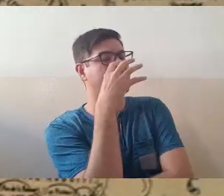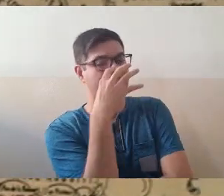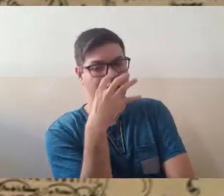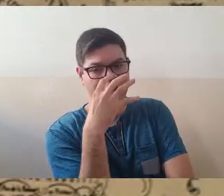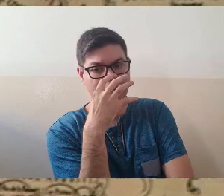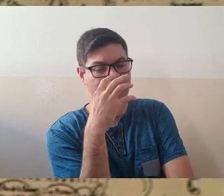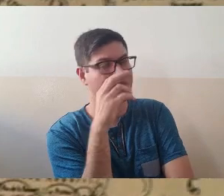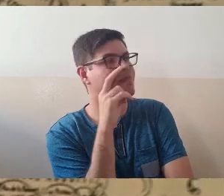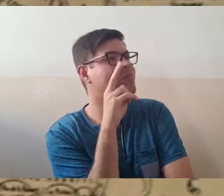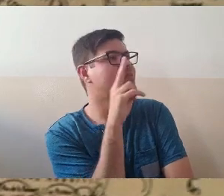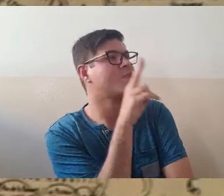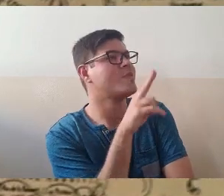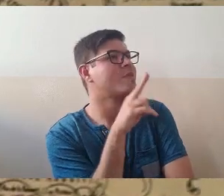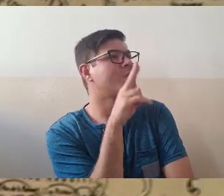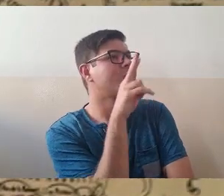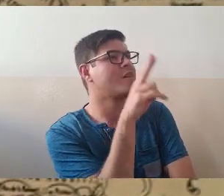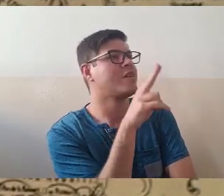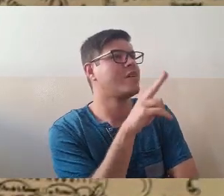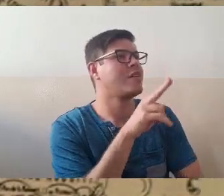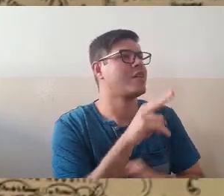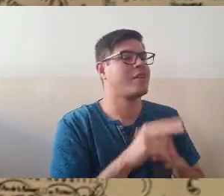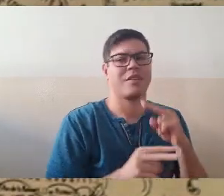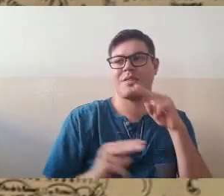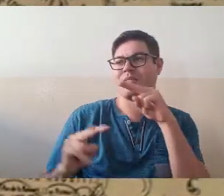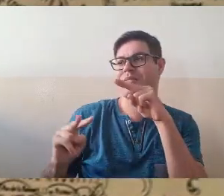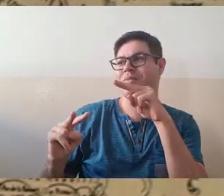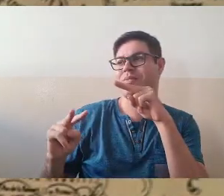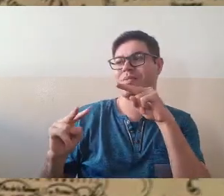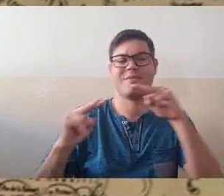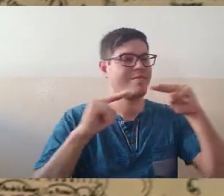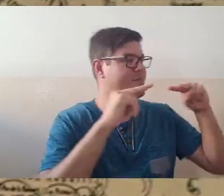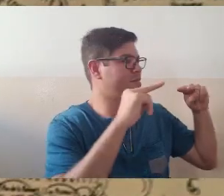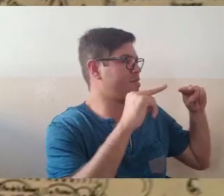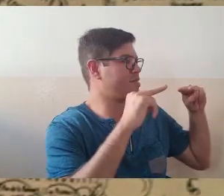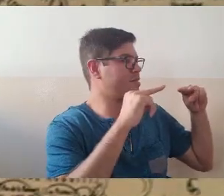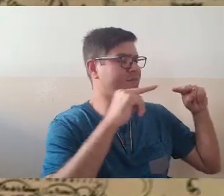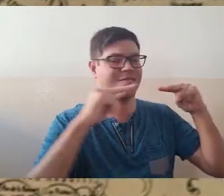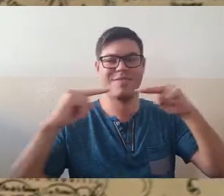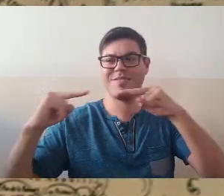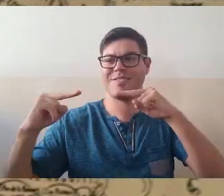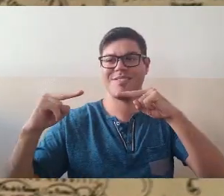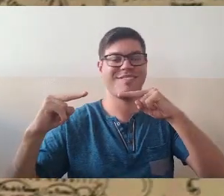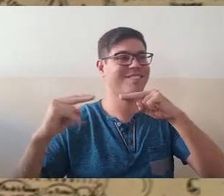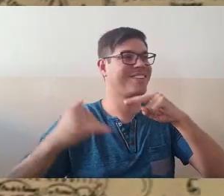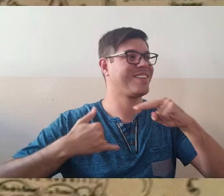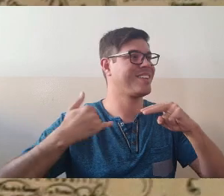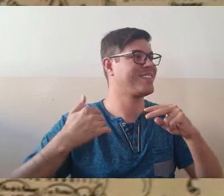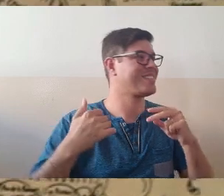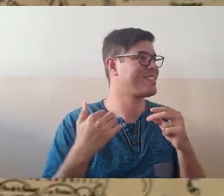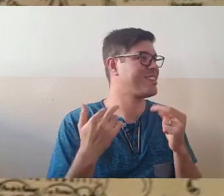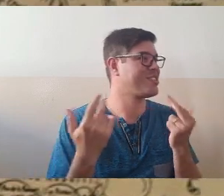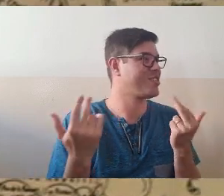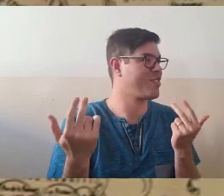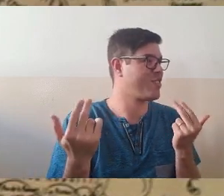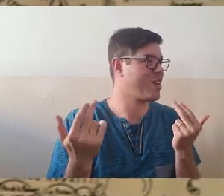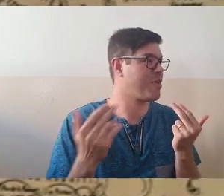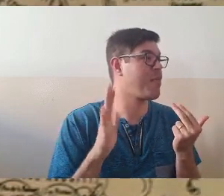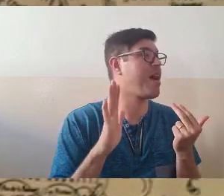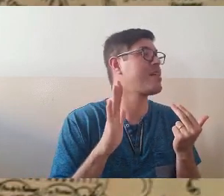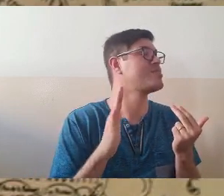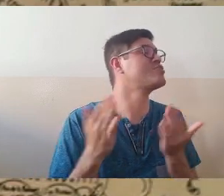que eu olhava para um, olhava para outro, aquelas pessoas da nossa idade, né? E mais jovens também, mas sobretudo os